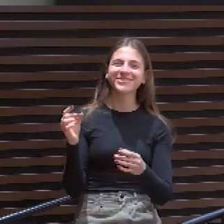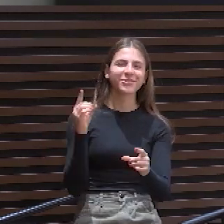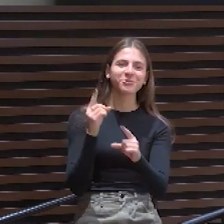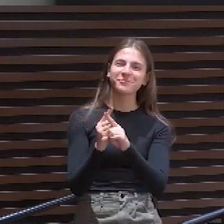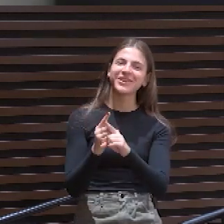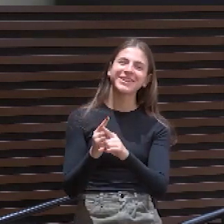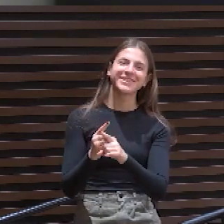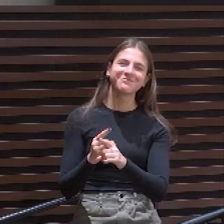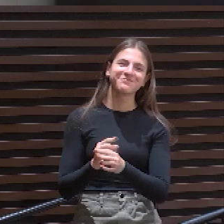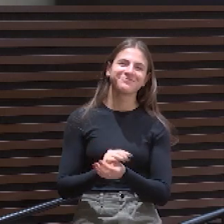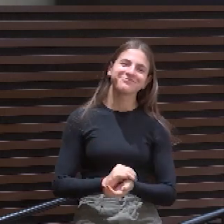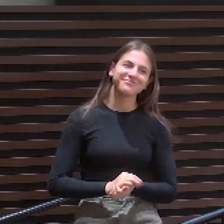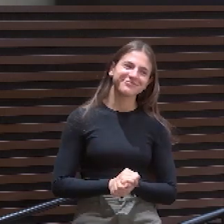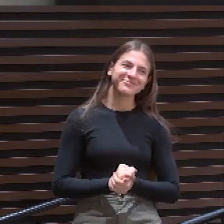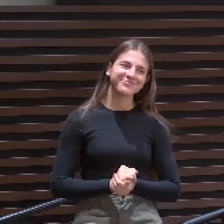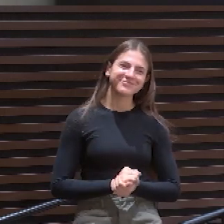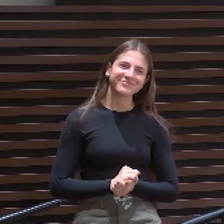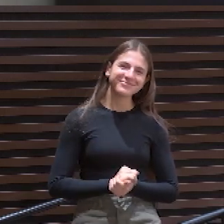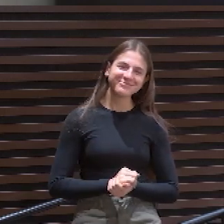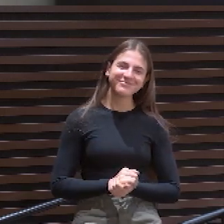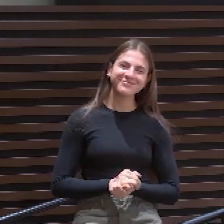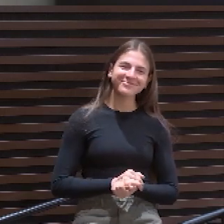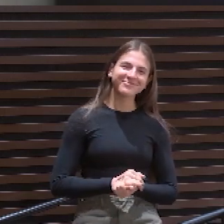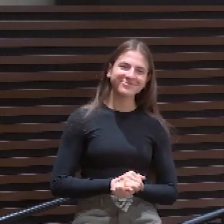assim? Hein?